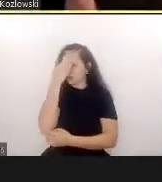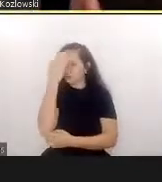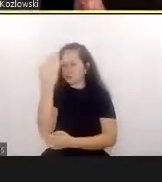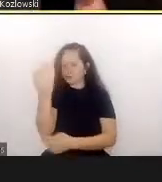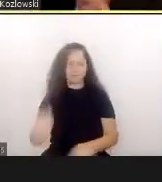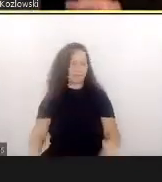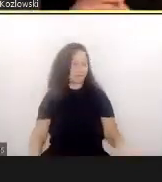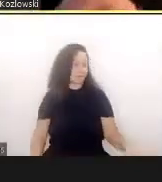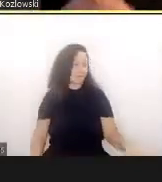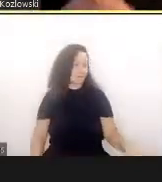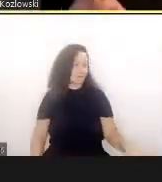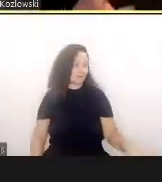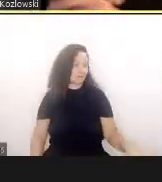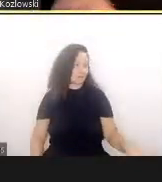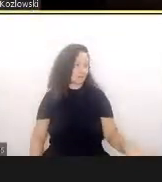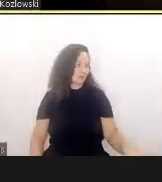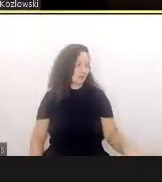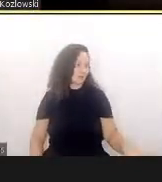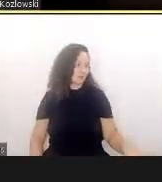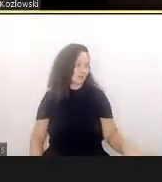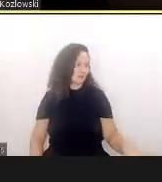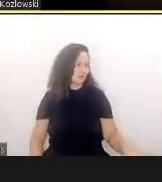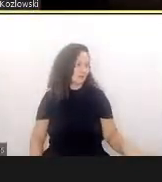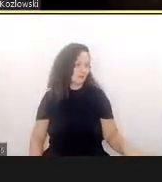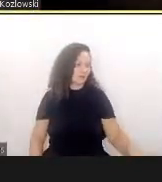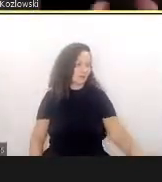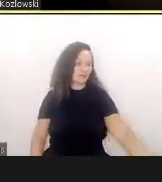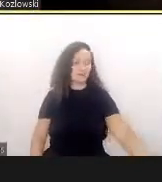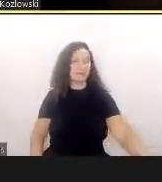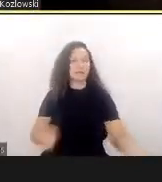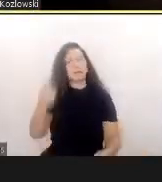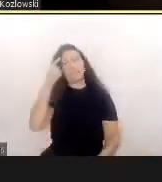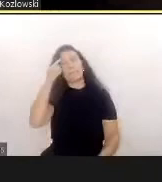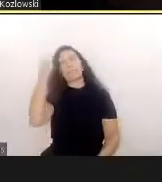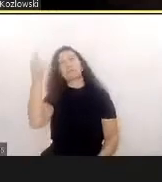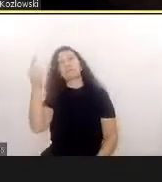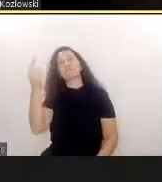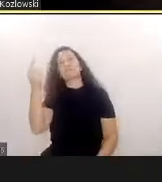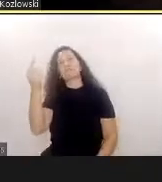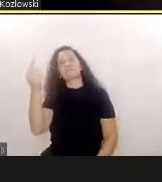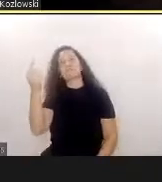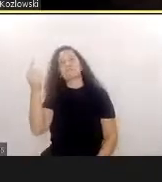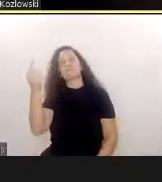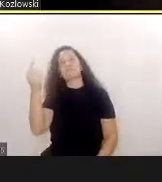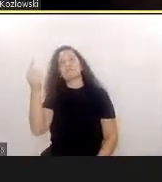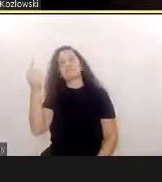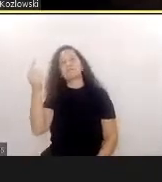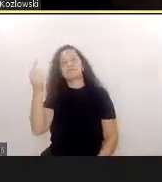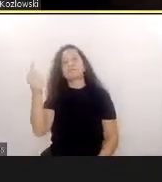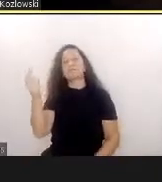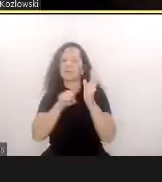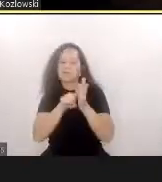Então, tendo em mente que essa é uma reunião sobre pesquisa e